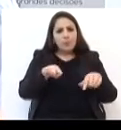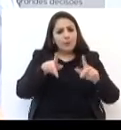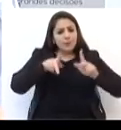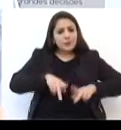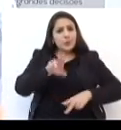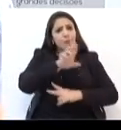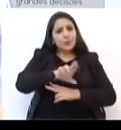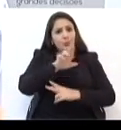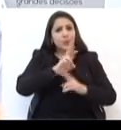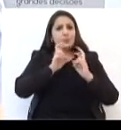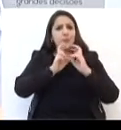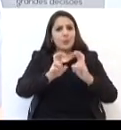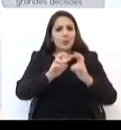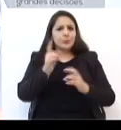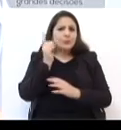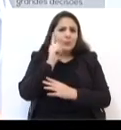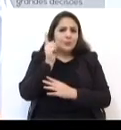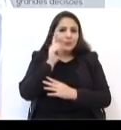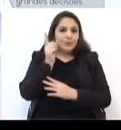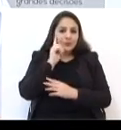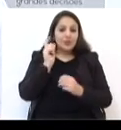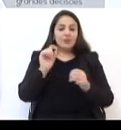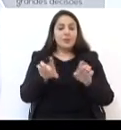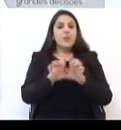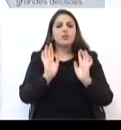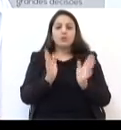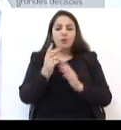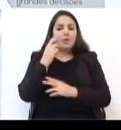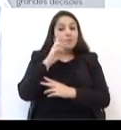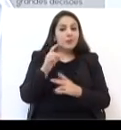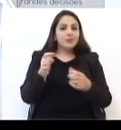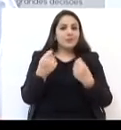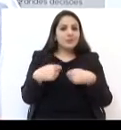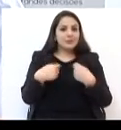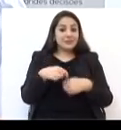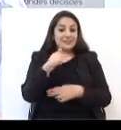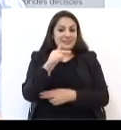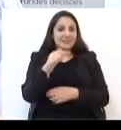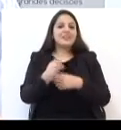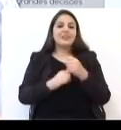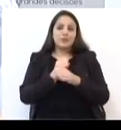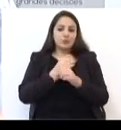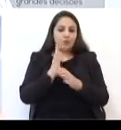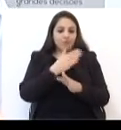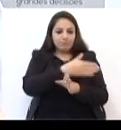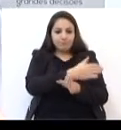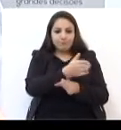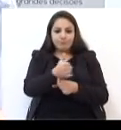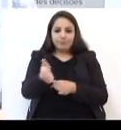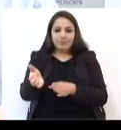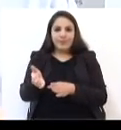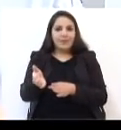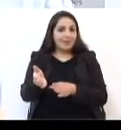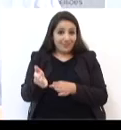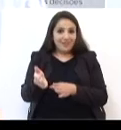usuário do transporte coletivo do dia a dia, que já havia necessidade. Tu vê, já se passaram 7 anos, então,